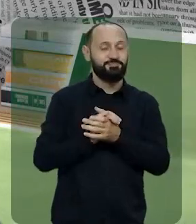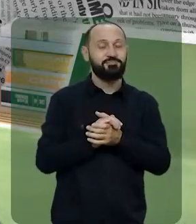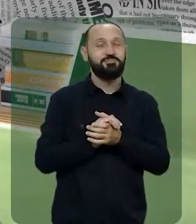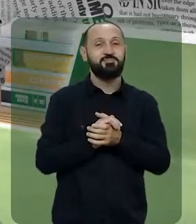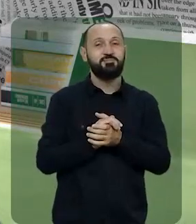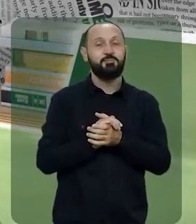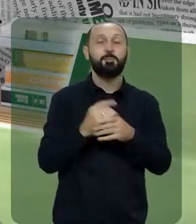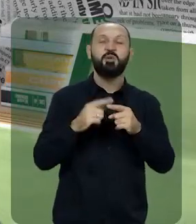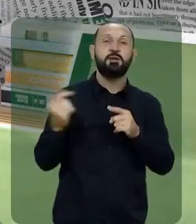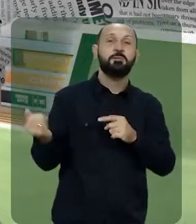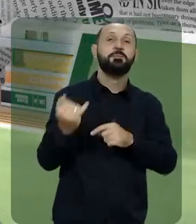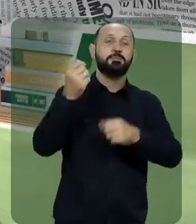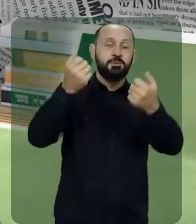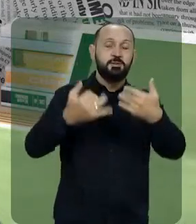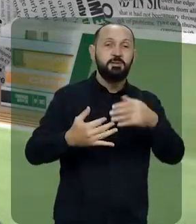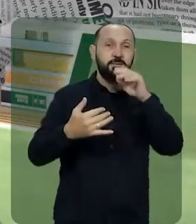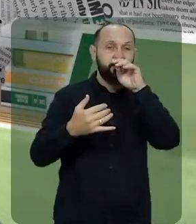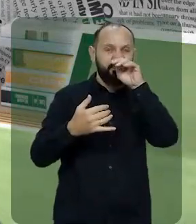grupo.